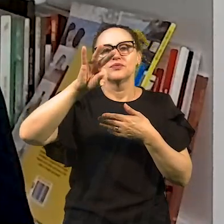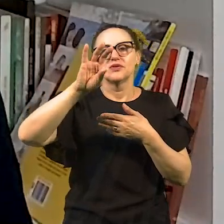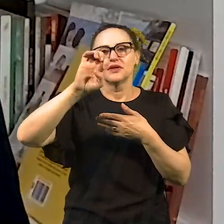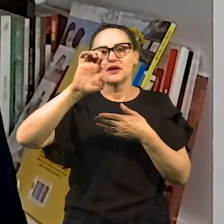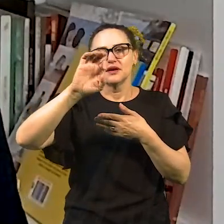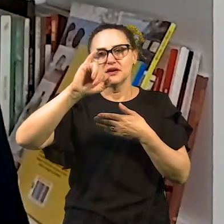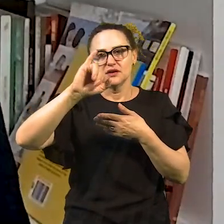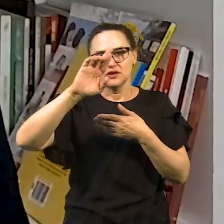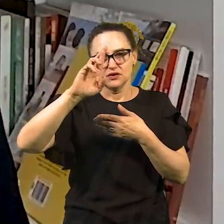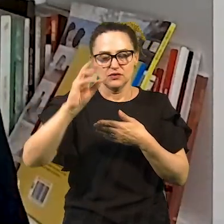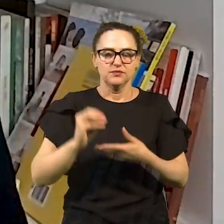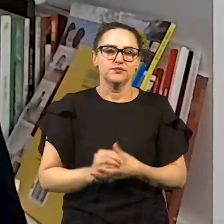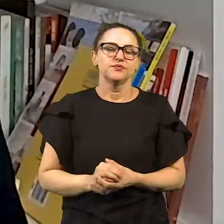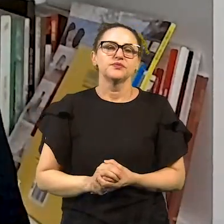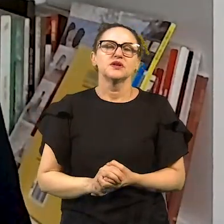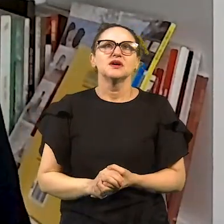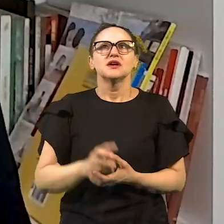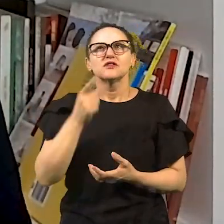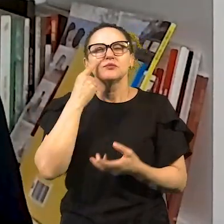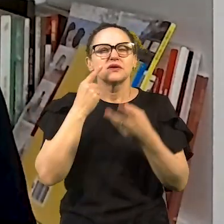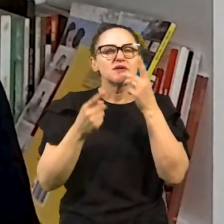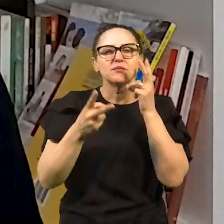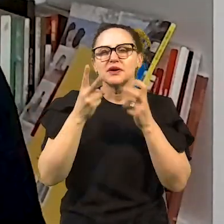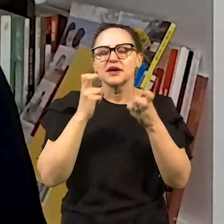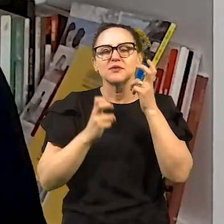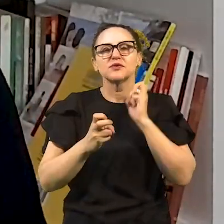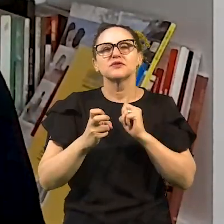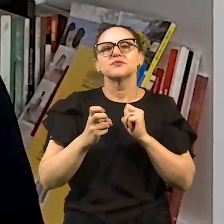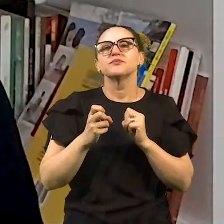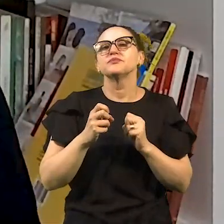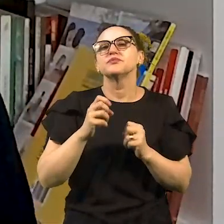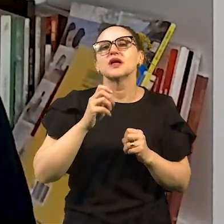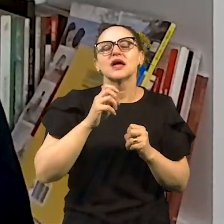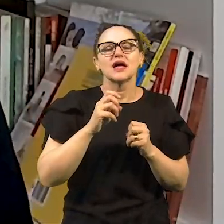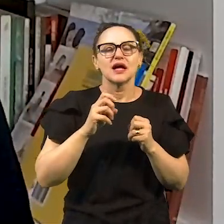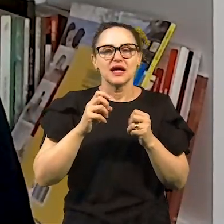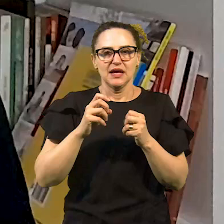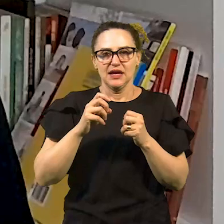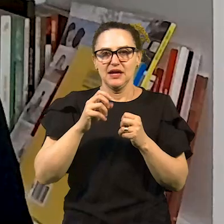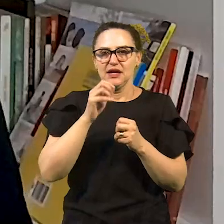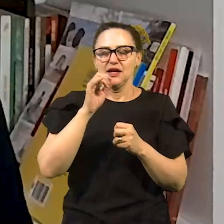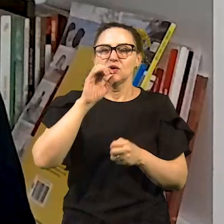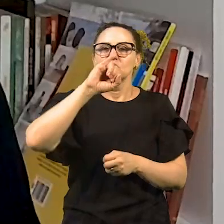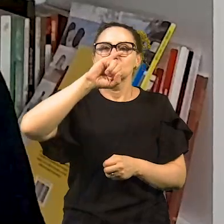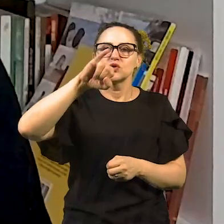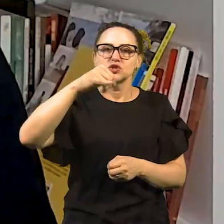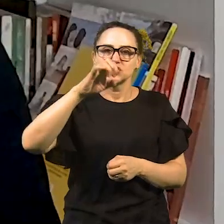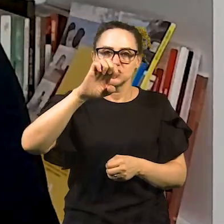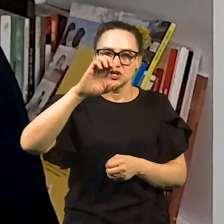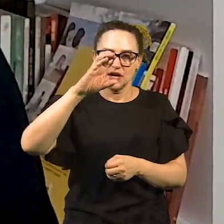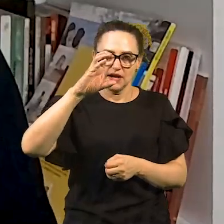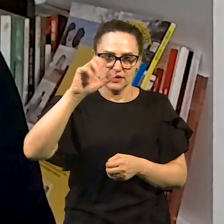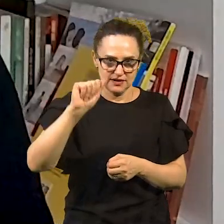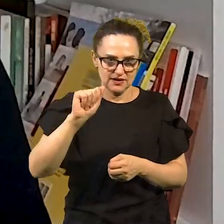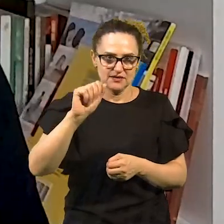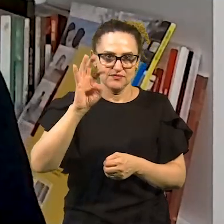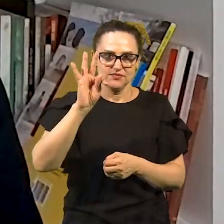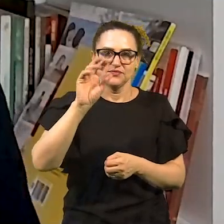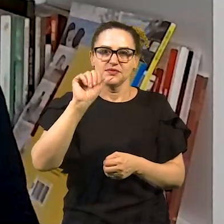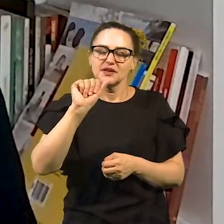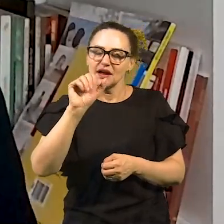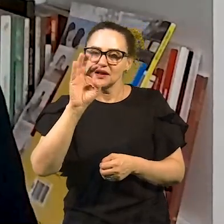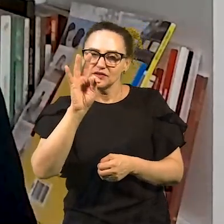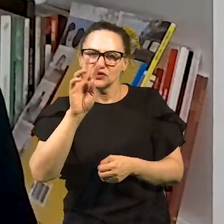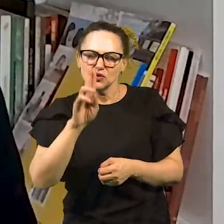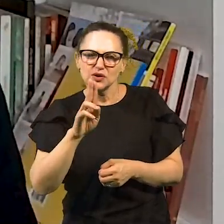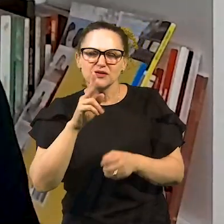a gente tem a figura do Jeca Tatu, que foi imortalizada na figura do Mazzaropi, mais tarde no cinema, e que vai mostrar exatamente